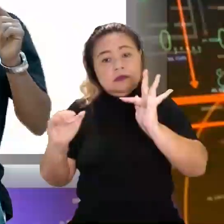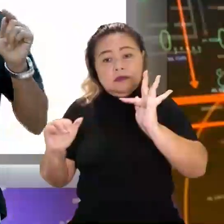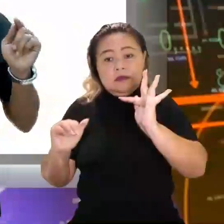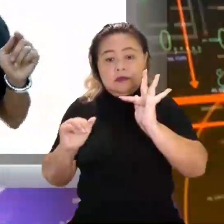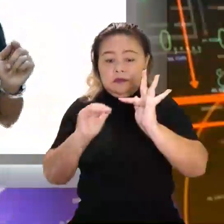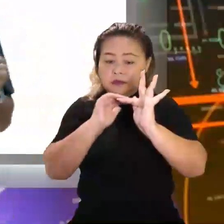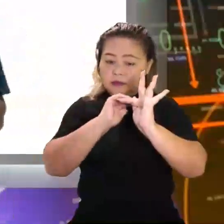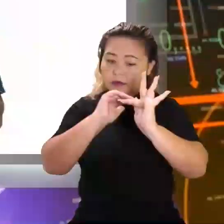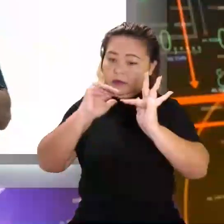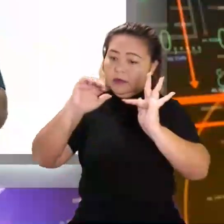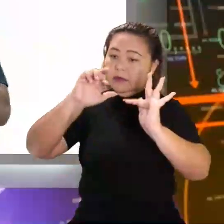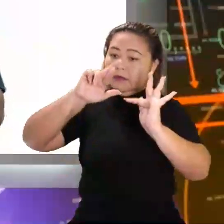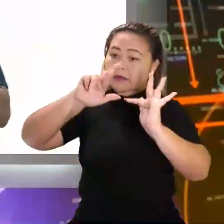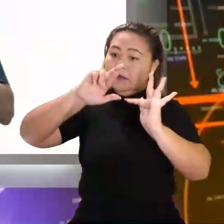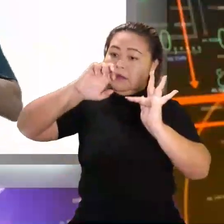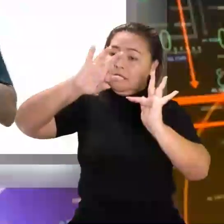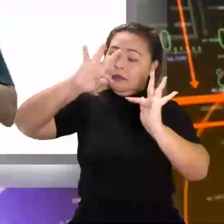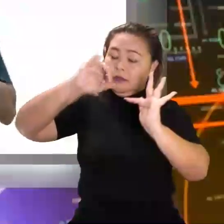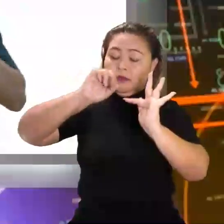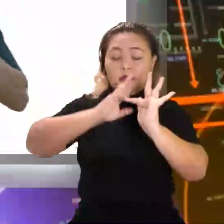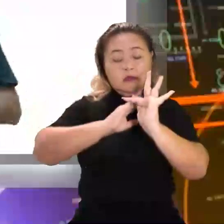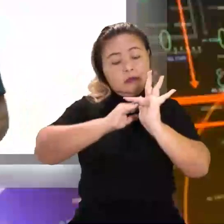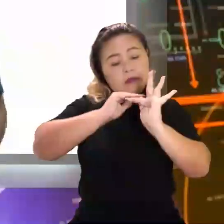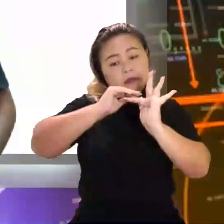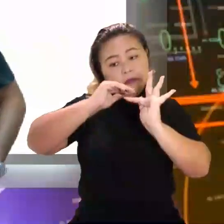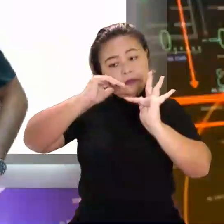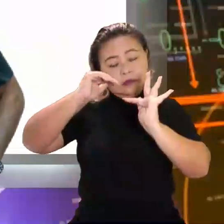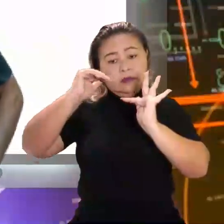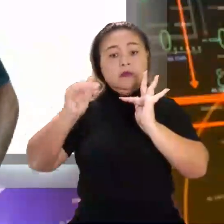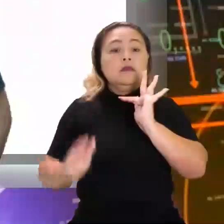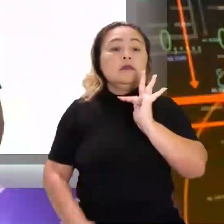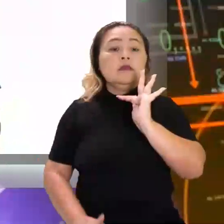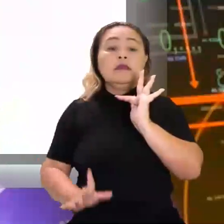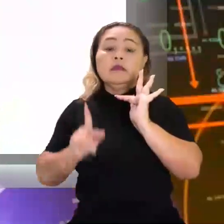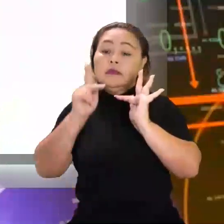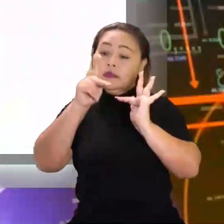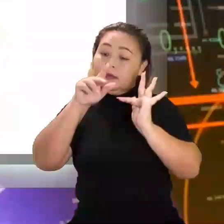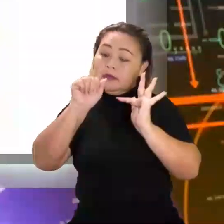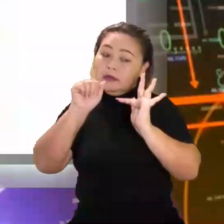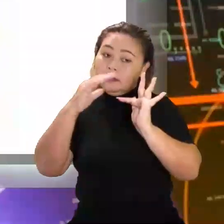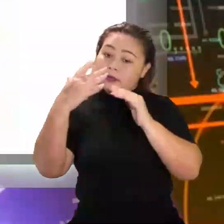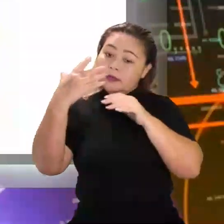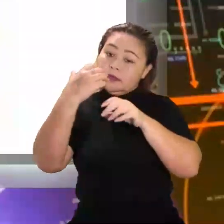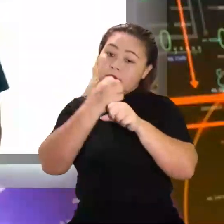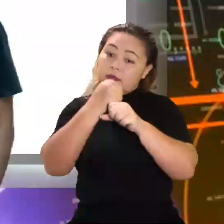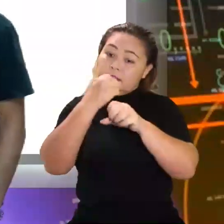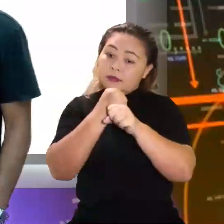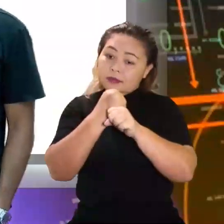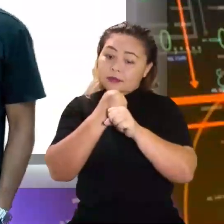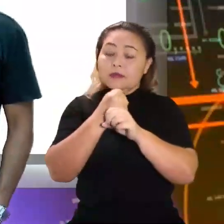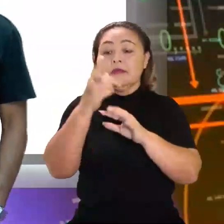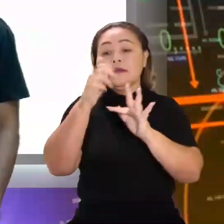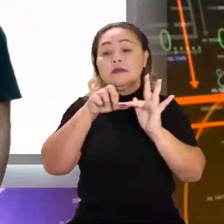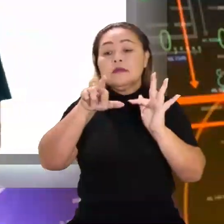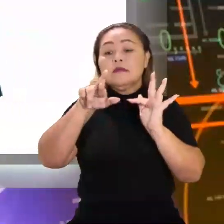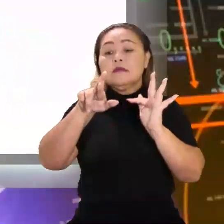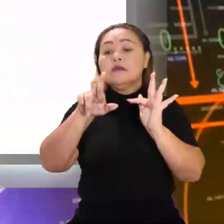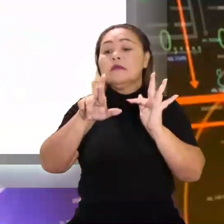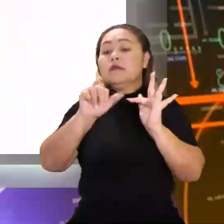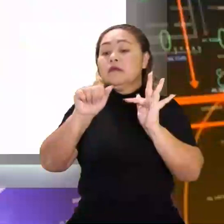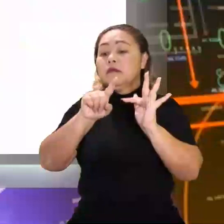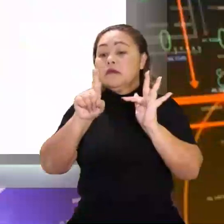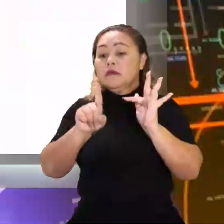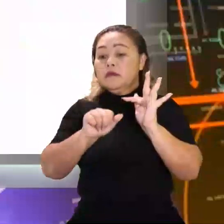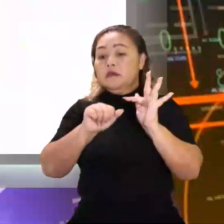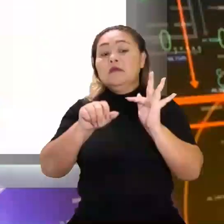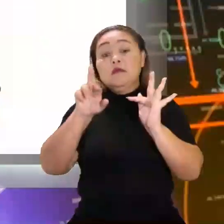uma reta. Constante, vai crescendo igual uma reta. Isso, porque a PA a gente vai somando uma razão, certo? Certinho. Uma